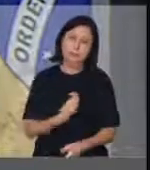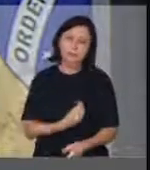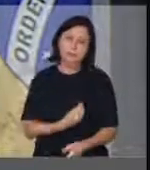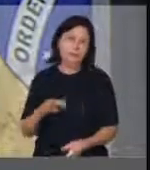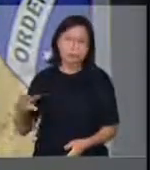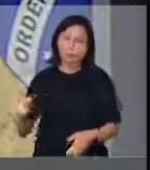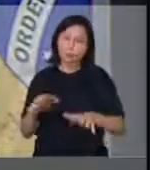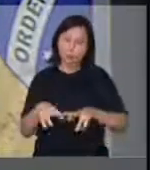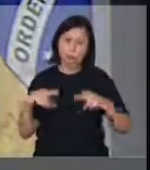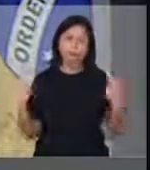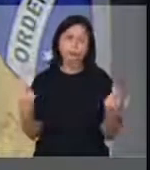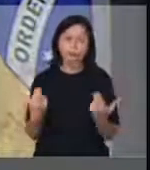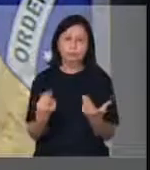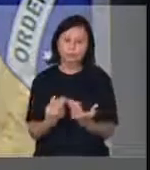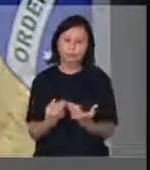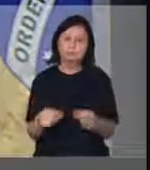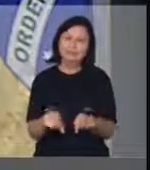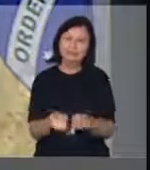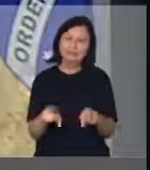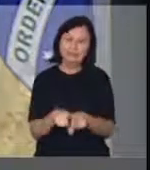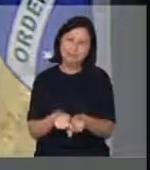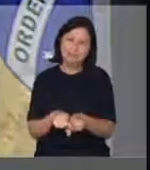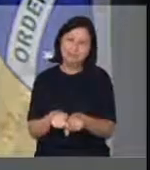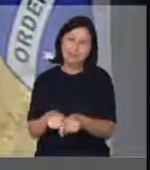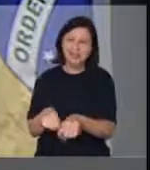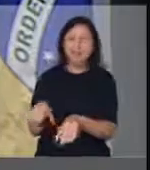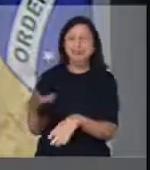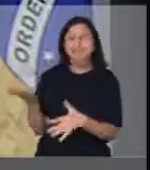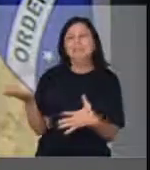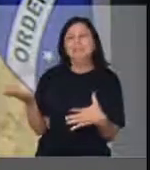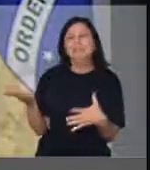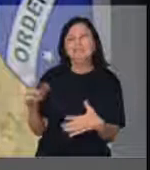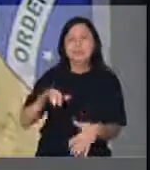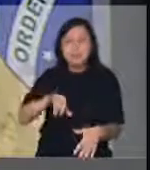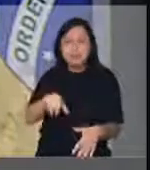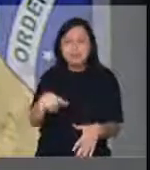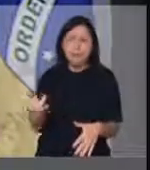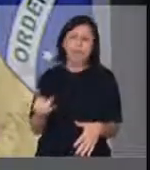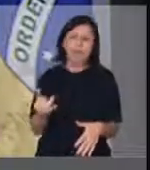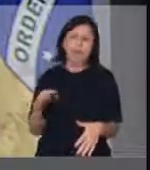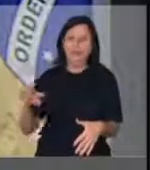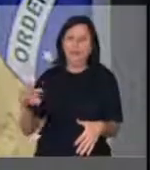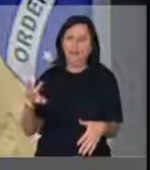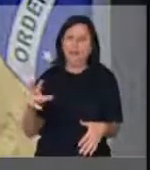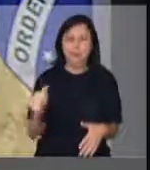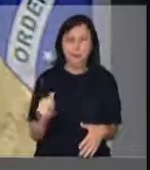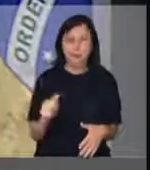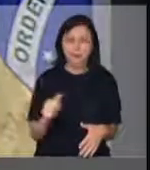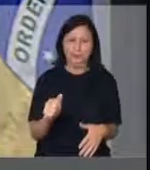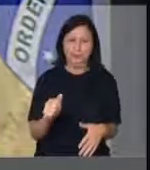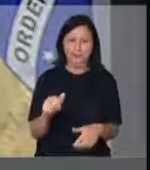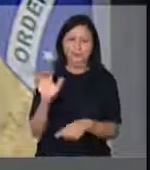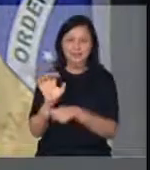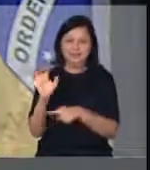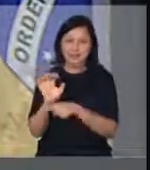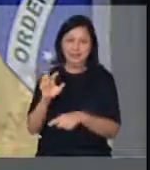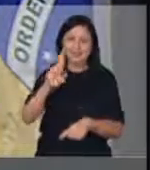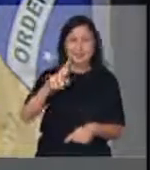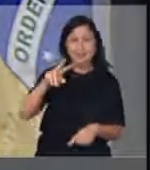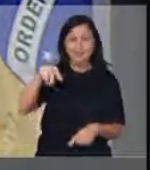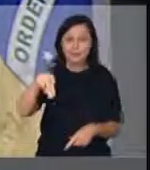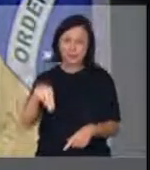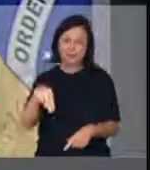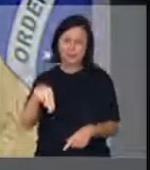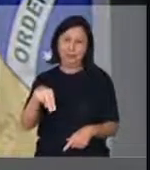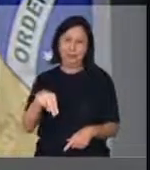não poderia deixar de puxar sardinha equipe do estado do rio grande do norte os nossos queridos amigos potiguares a felícia frança minha amiga a